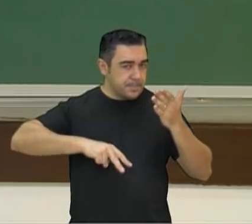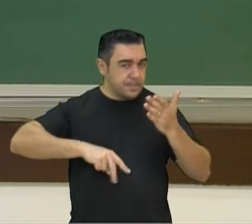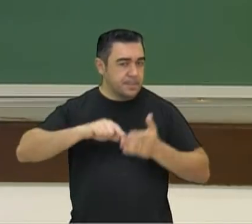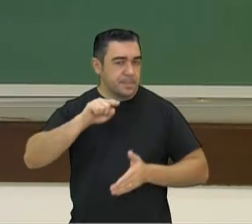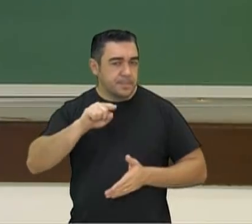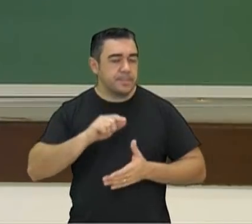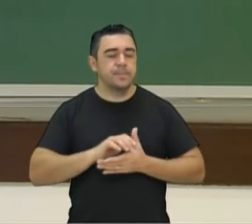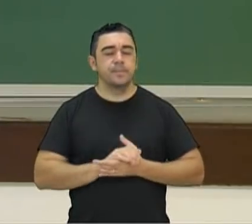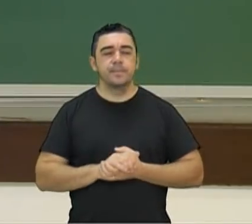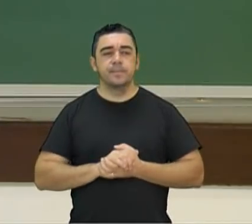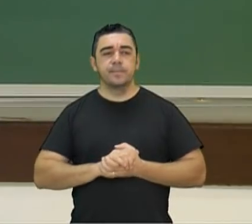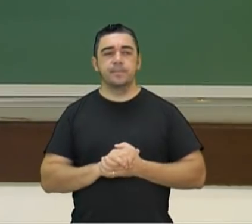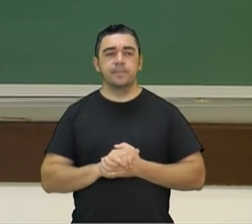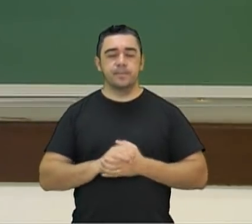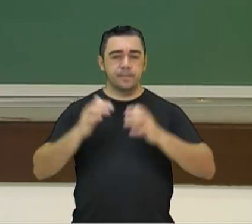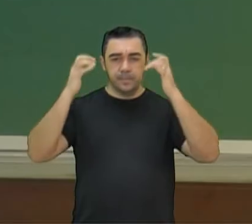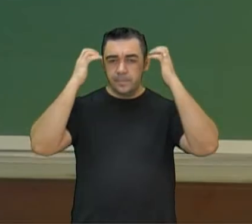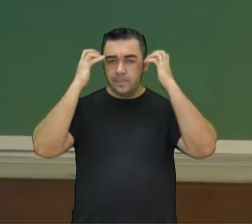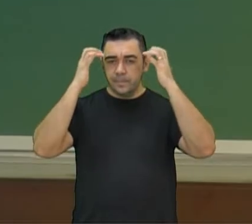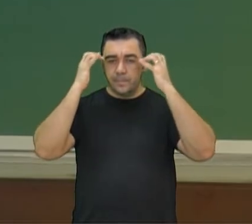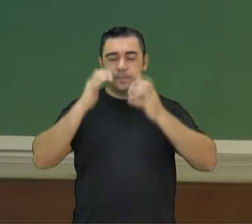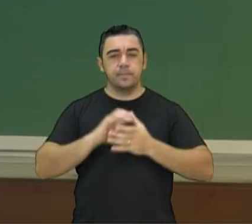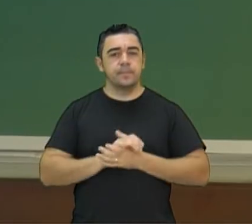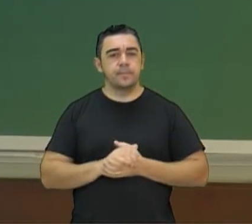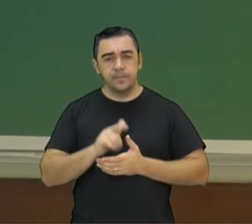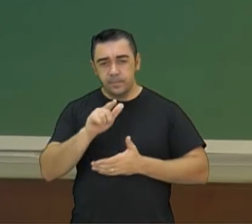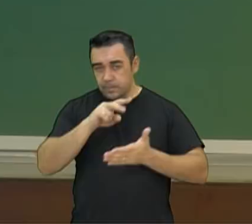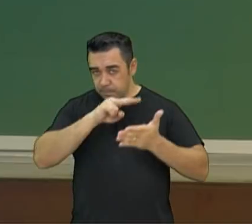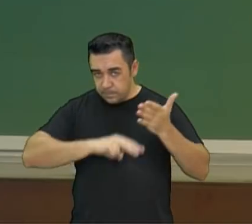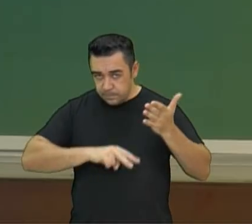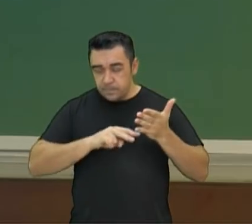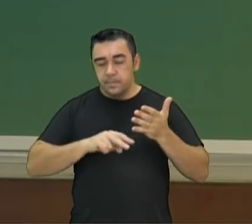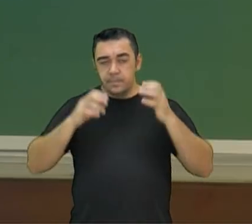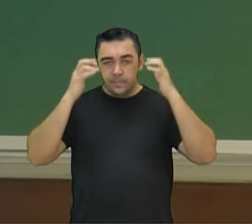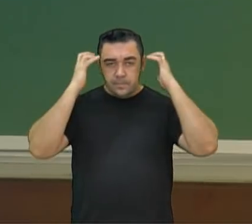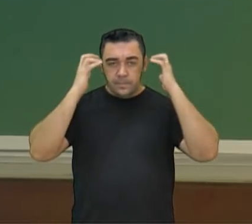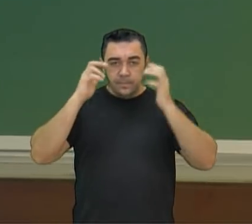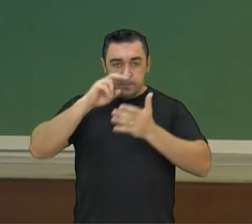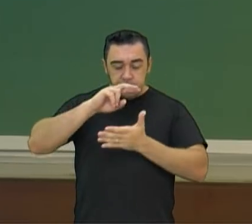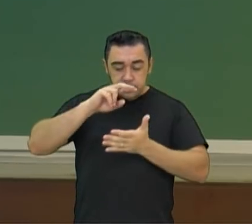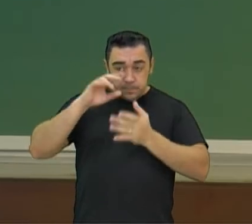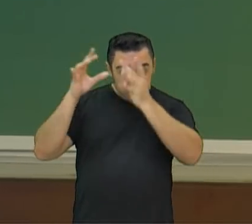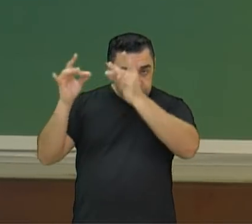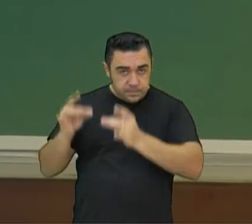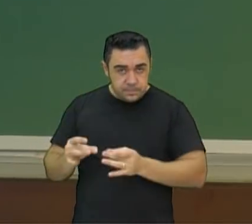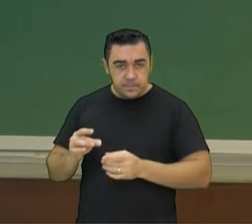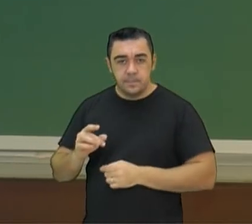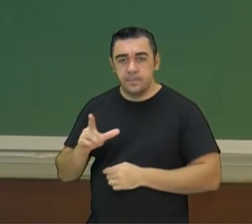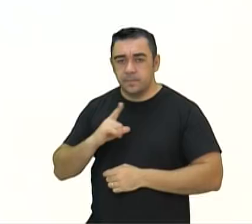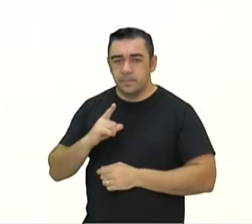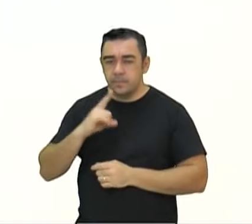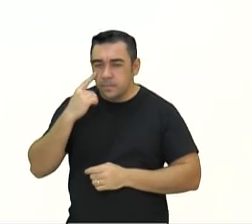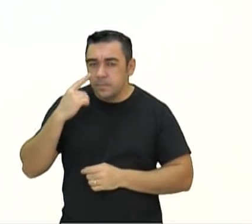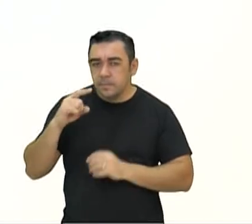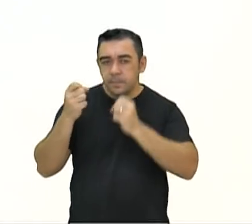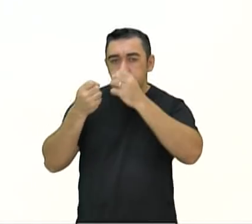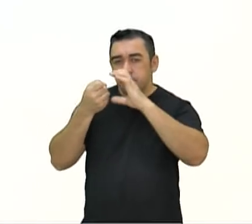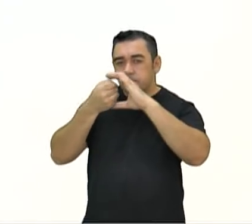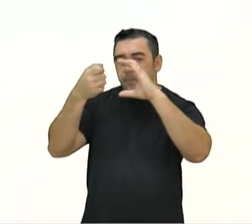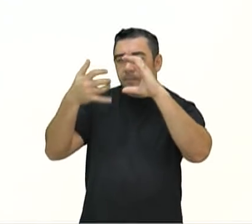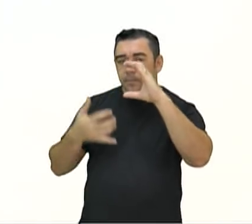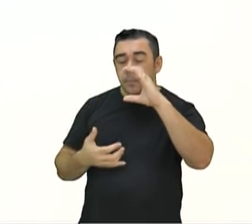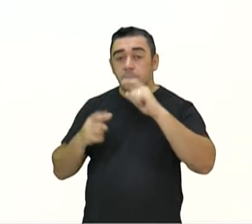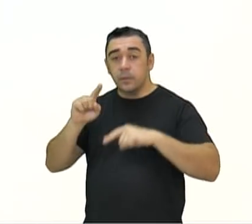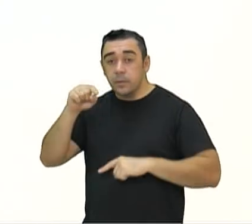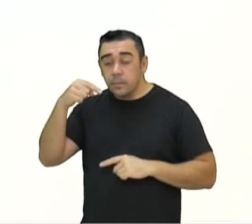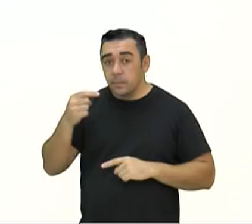para mais uma reflexão aqui. Leia a resenha a seguir. Considere suas características e, em seguida, responda